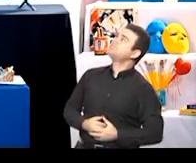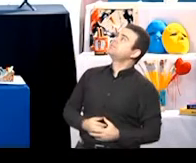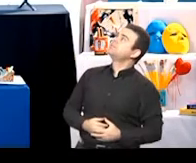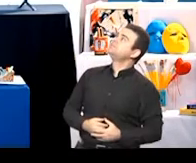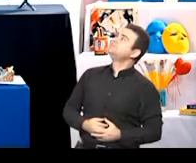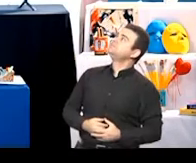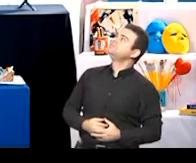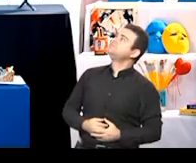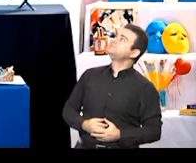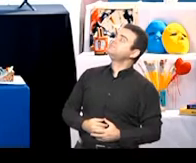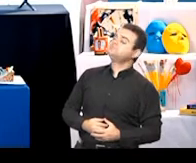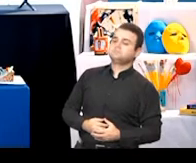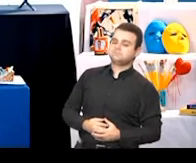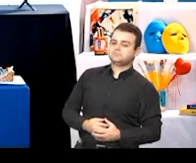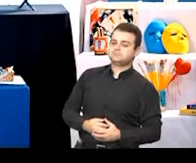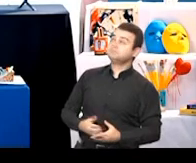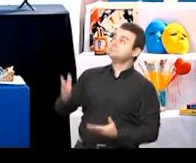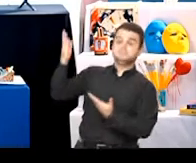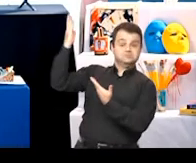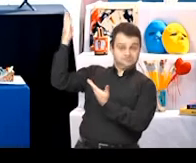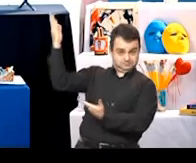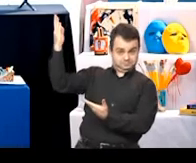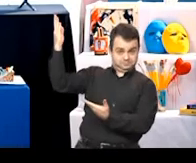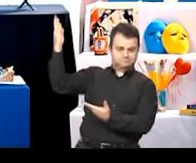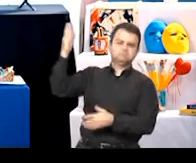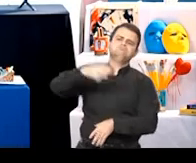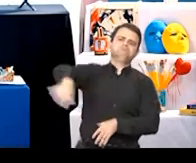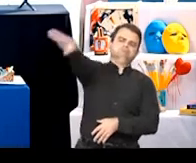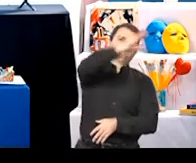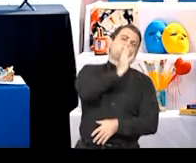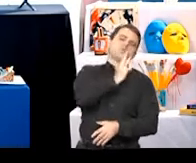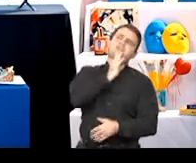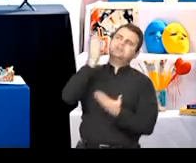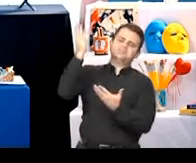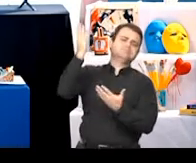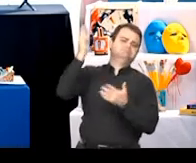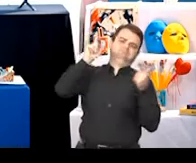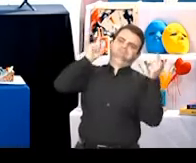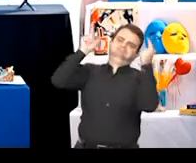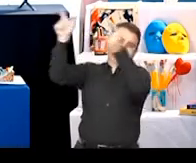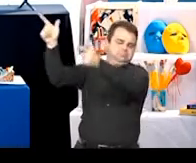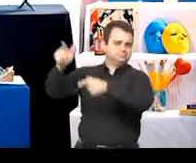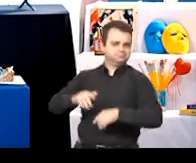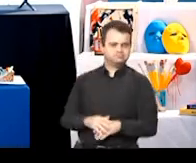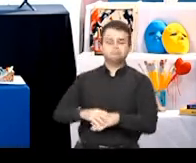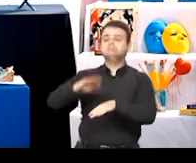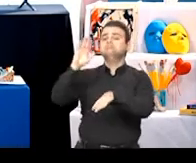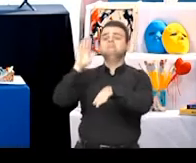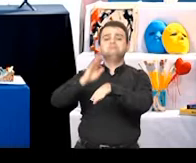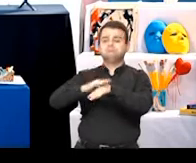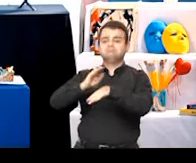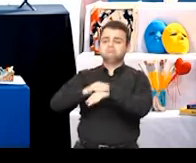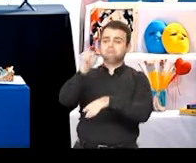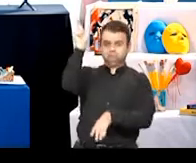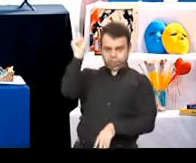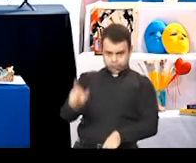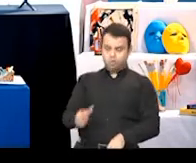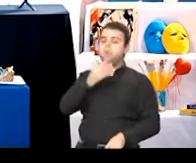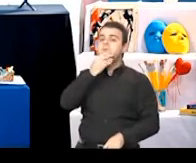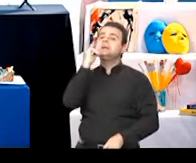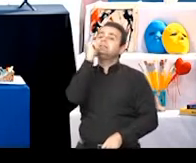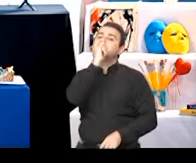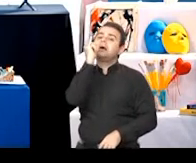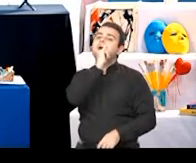A primeira imagem que eu apresento para vocês é a nossa conhecida Mona Lisa, pintura do